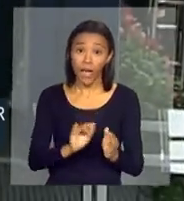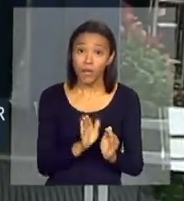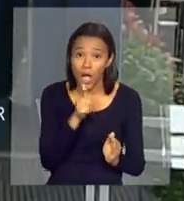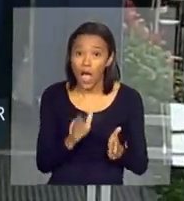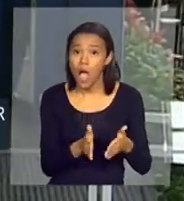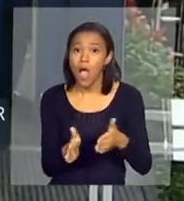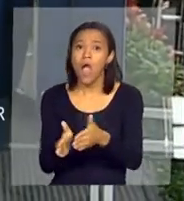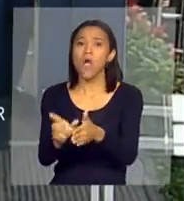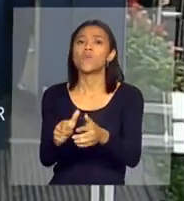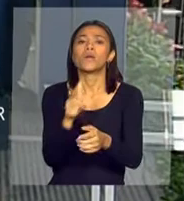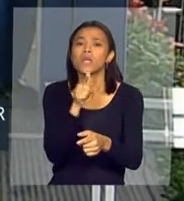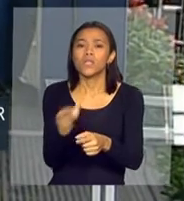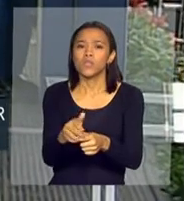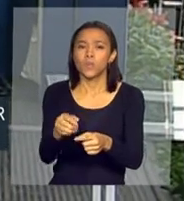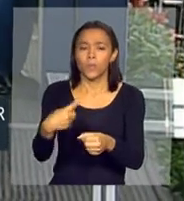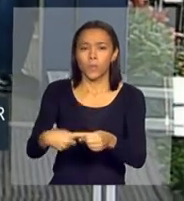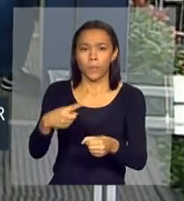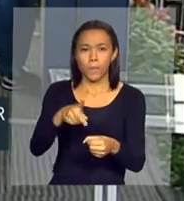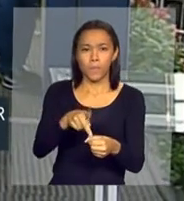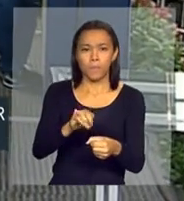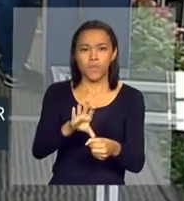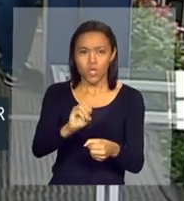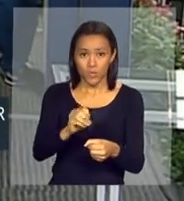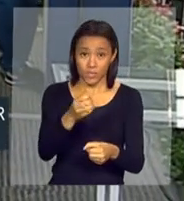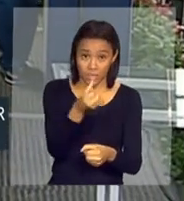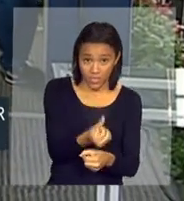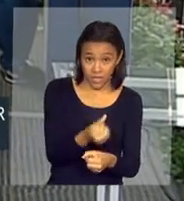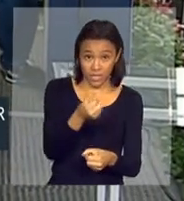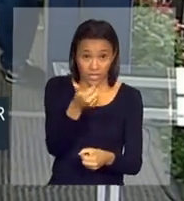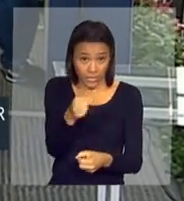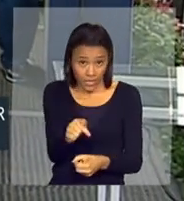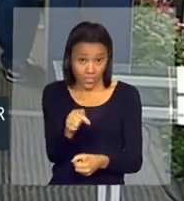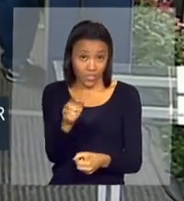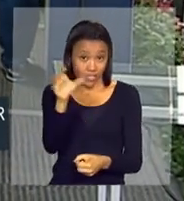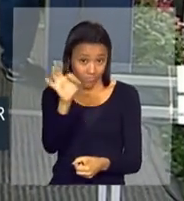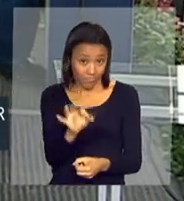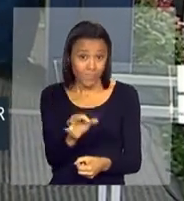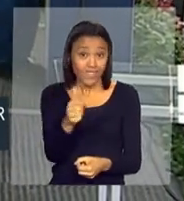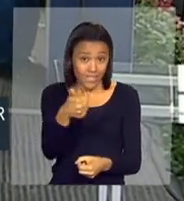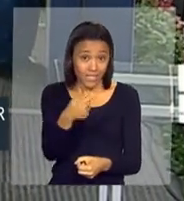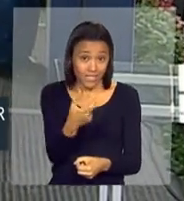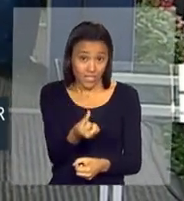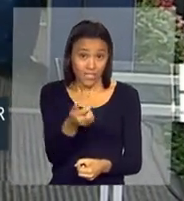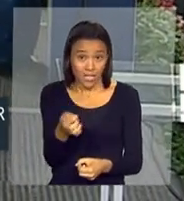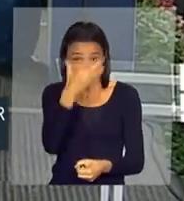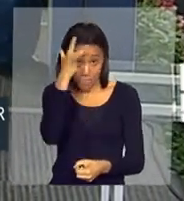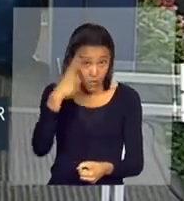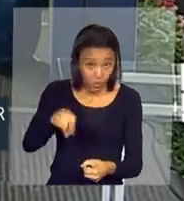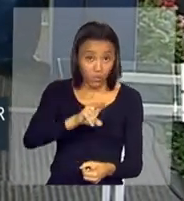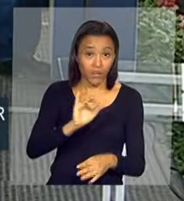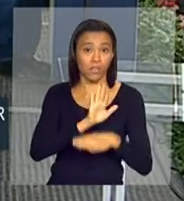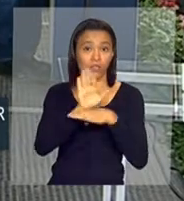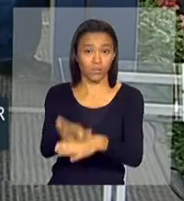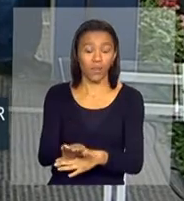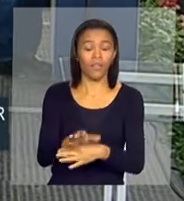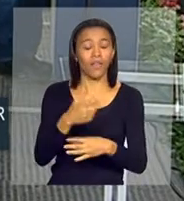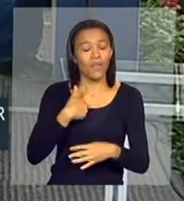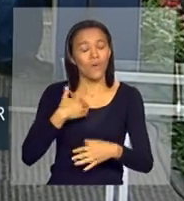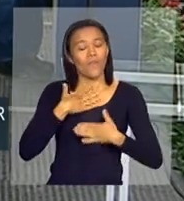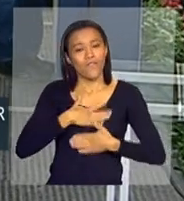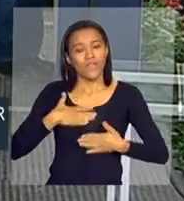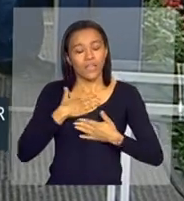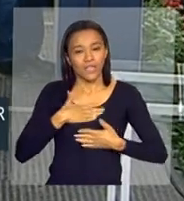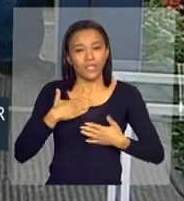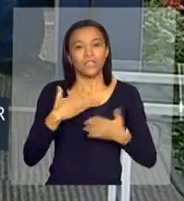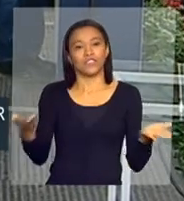67 mil cidadãos sendo atendidos. Eu fico muito feliz em recebê-la aqui no